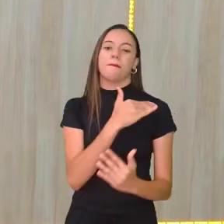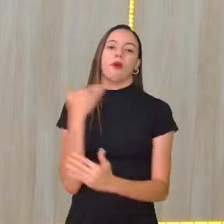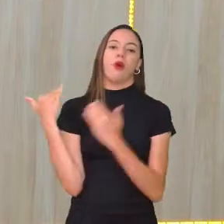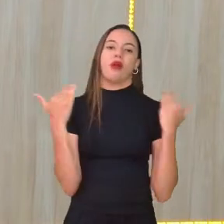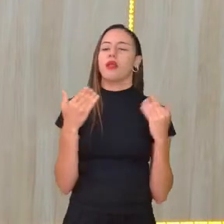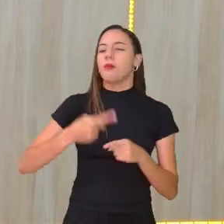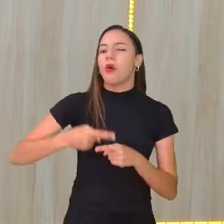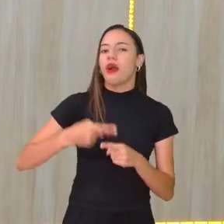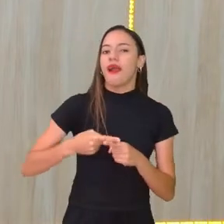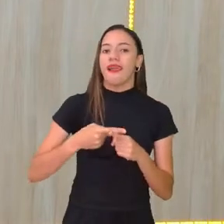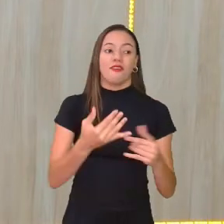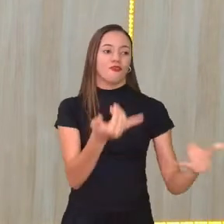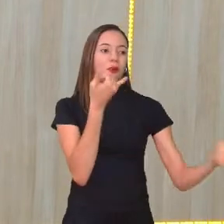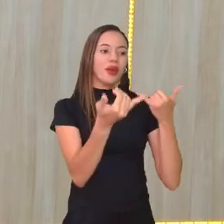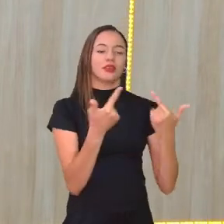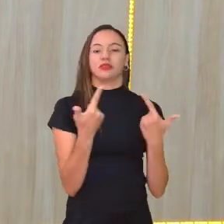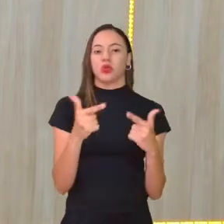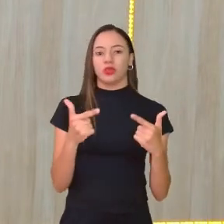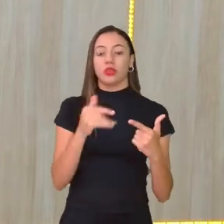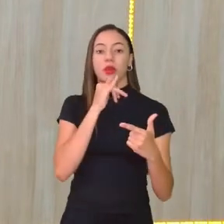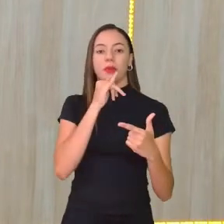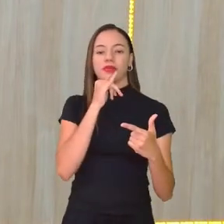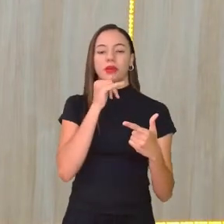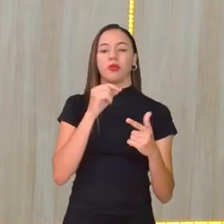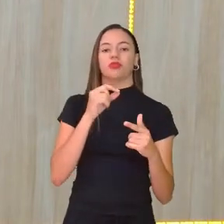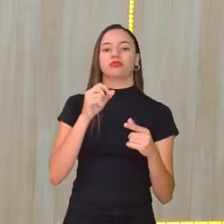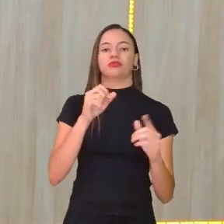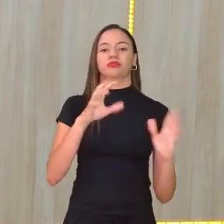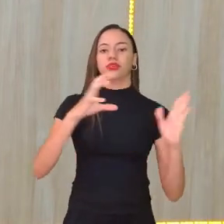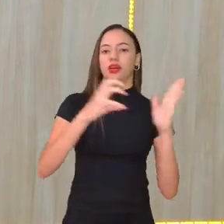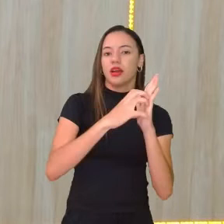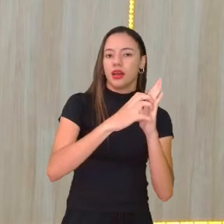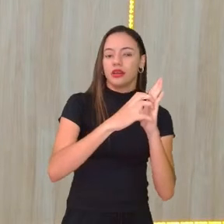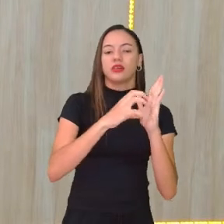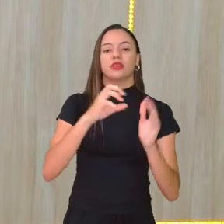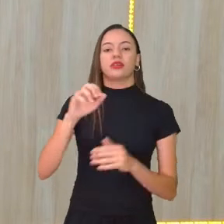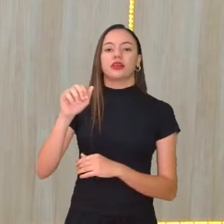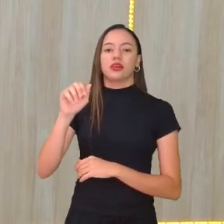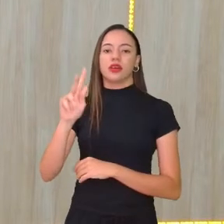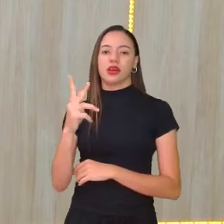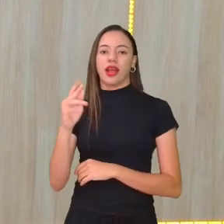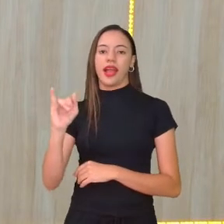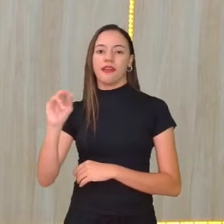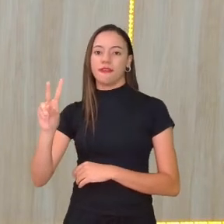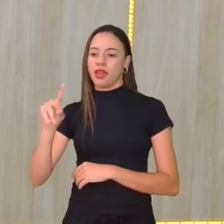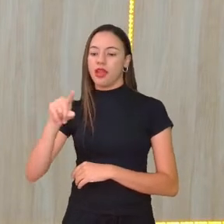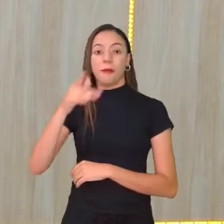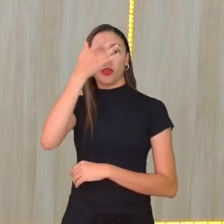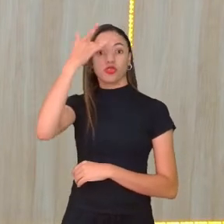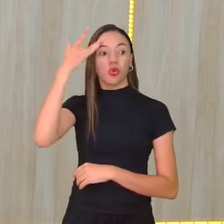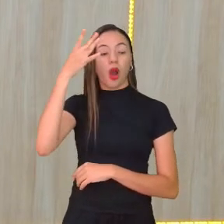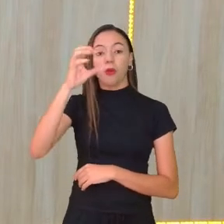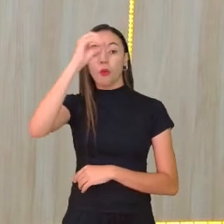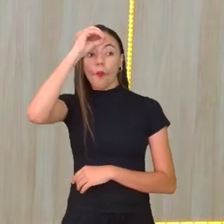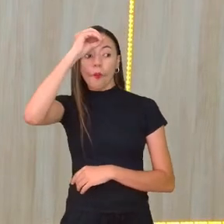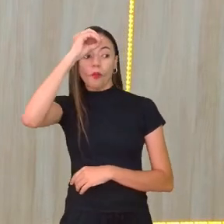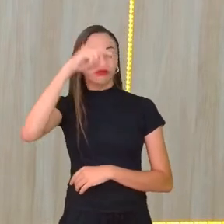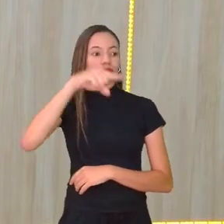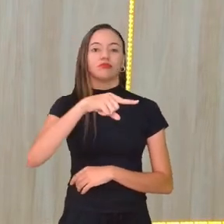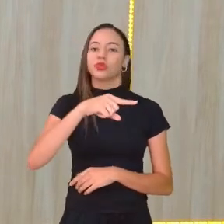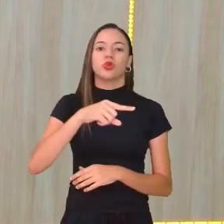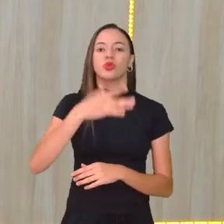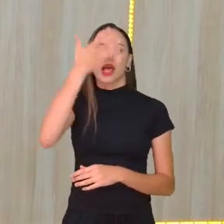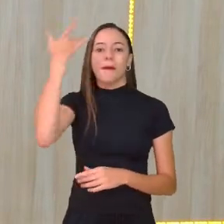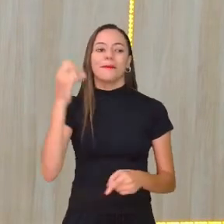informação. Quando começou a circular o vírus do HIV, as pessoas não sabiam a respeito dele. E se tinham muitas, hoje o que a